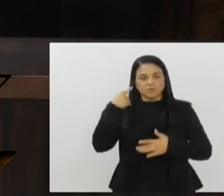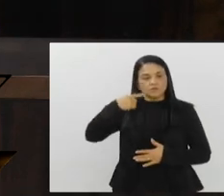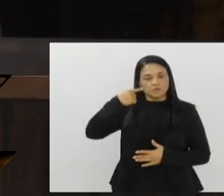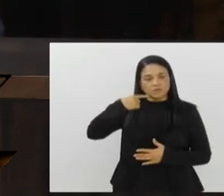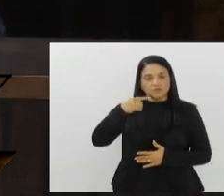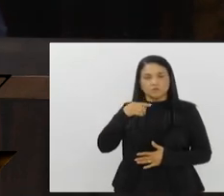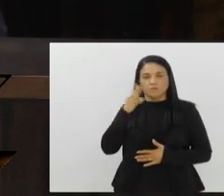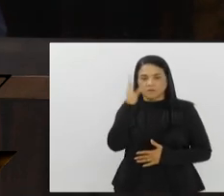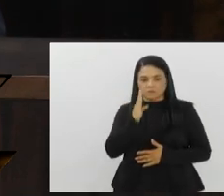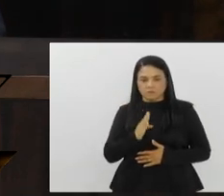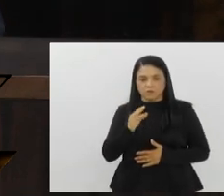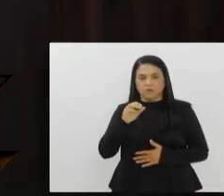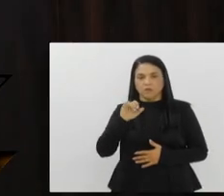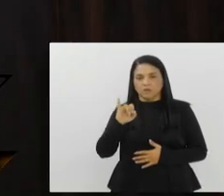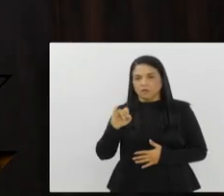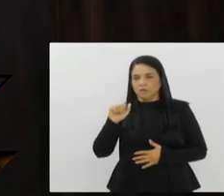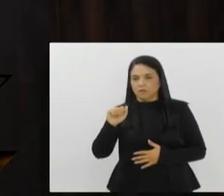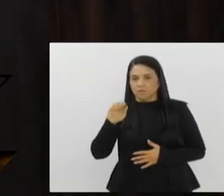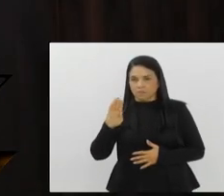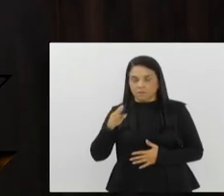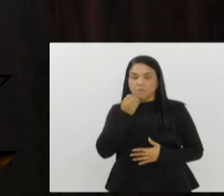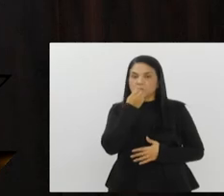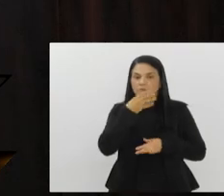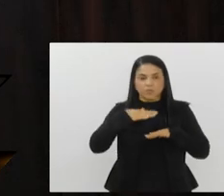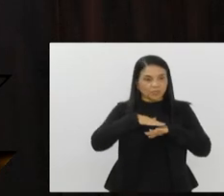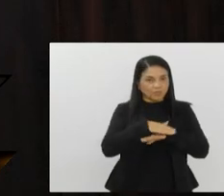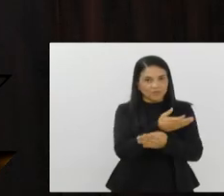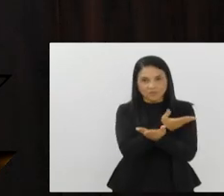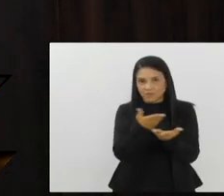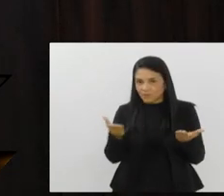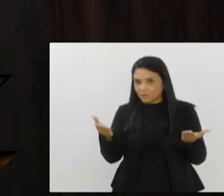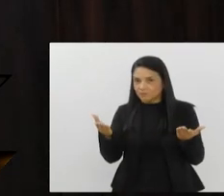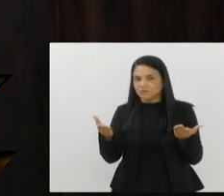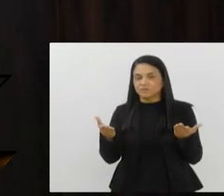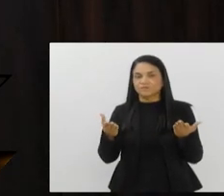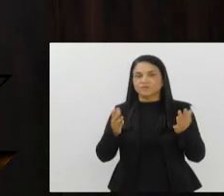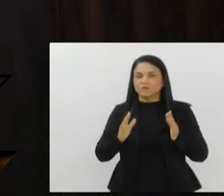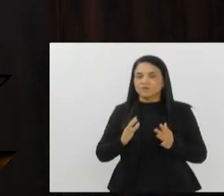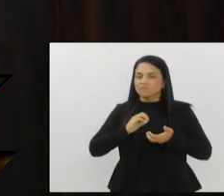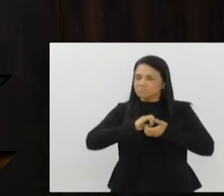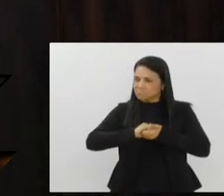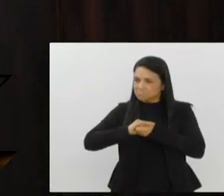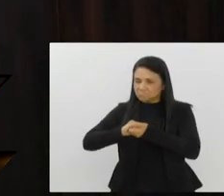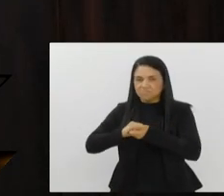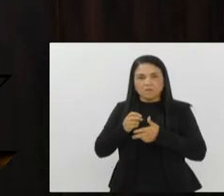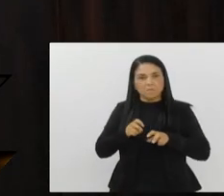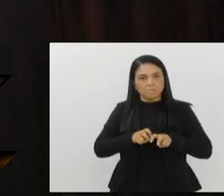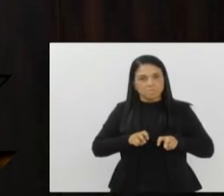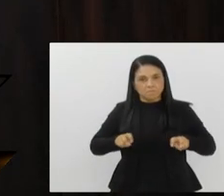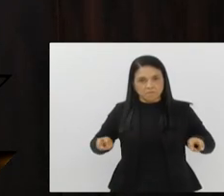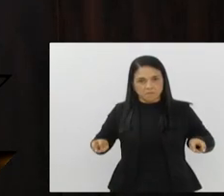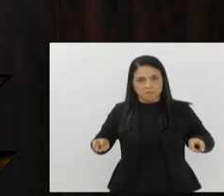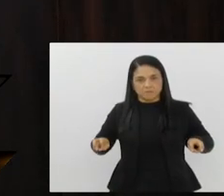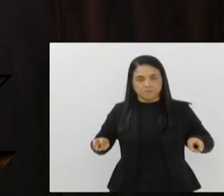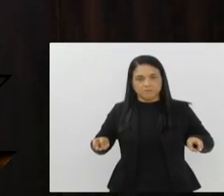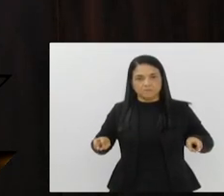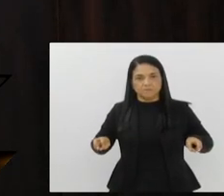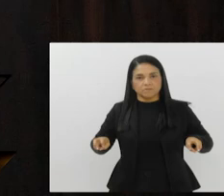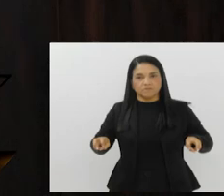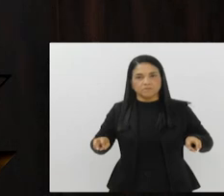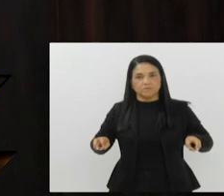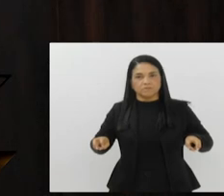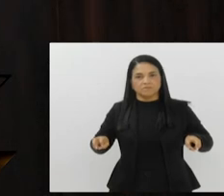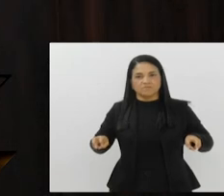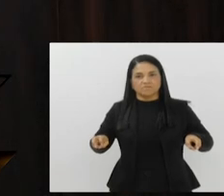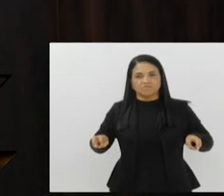iab boa noite a todas e todos eu Saúdo a mesa inicialmente quebrando o protocolo